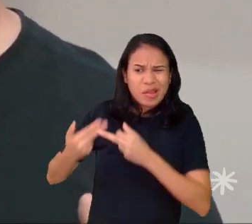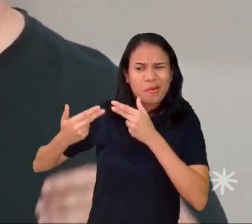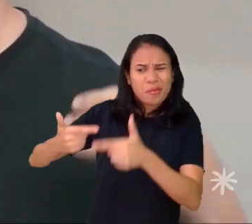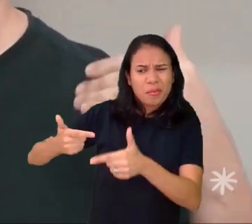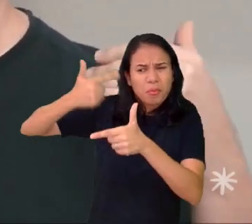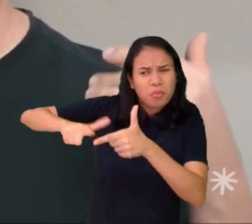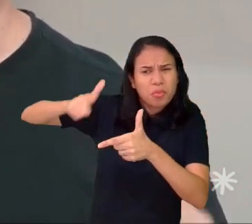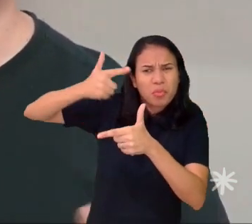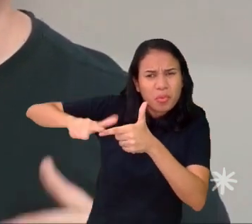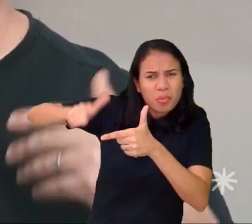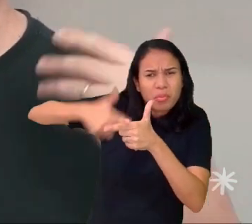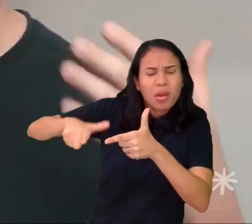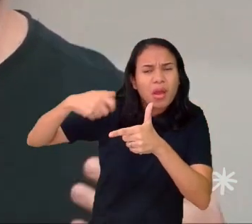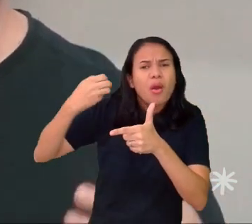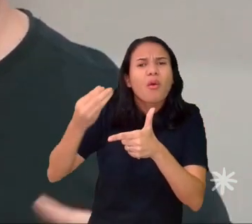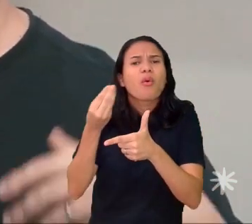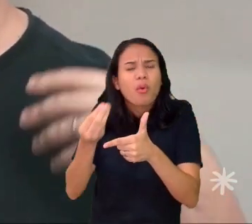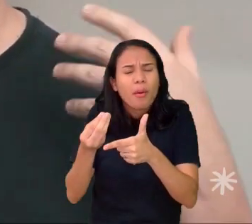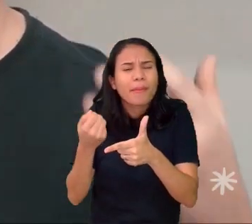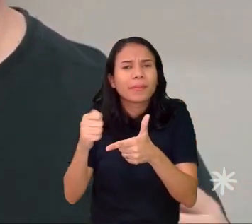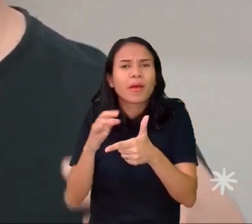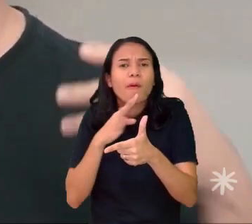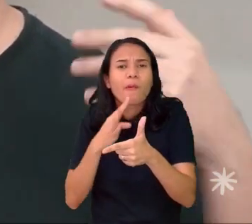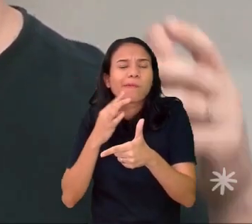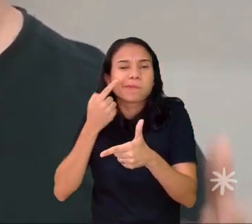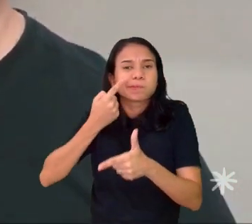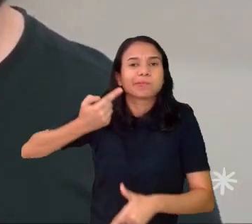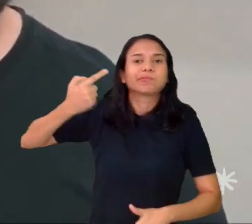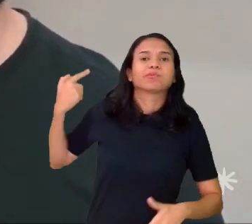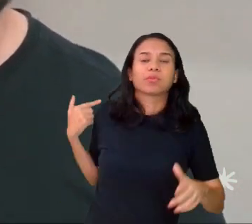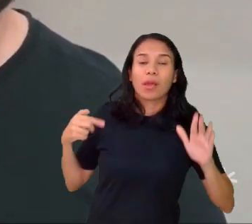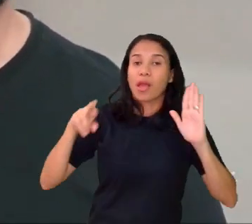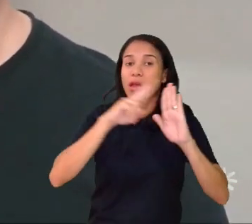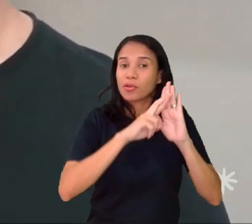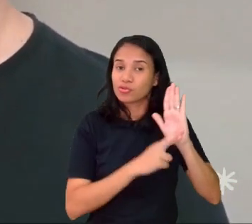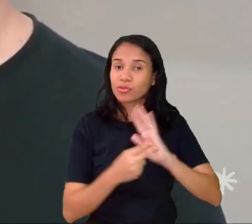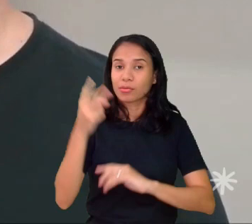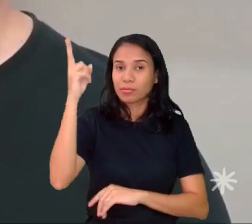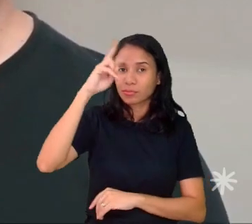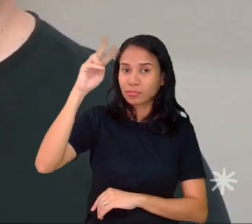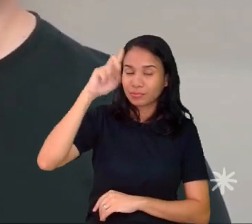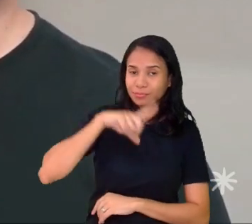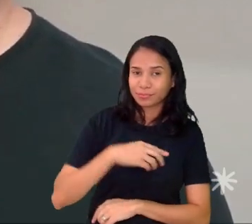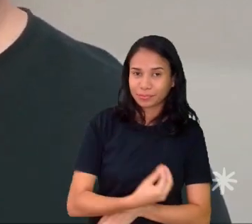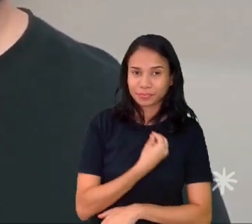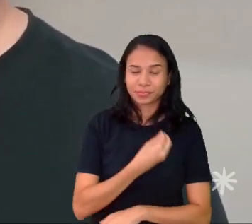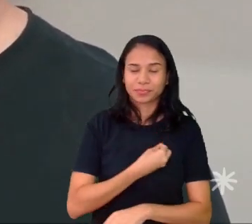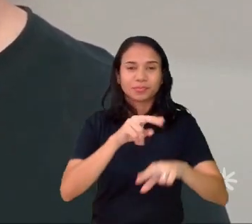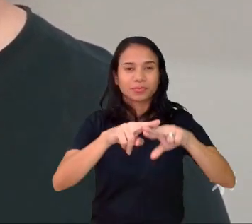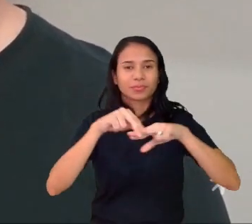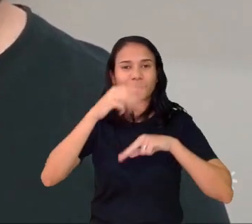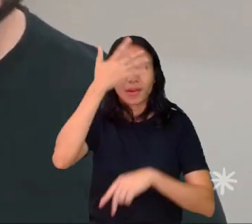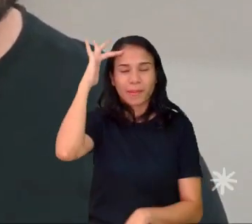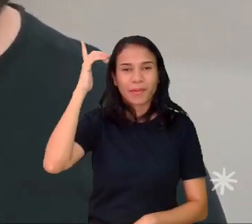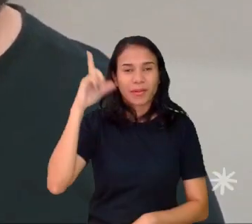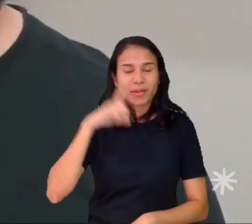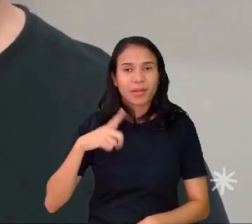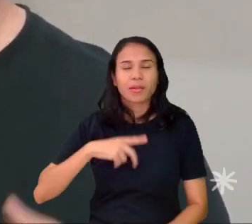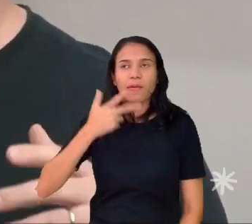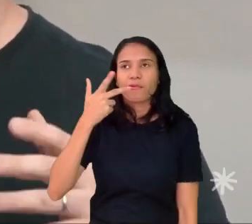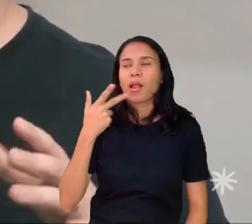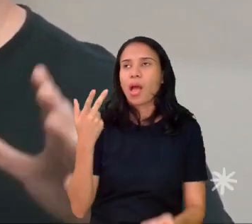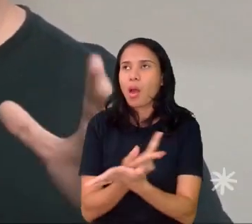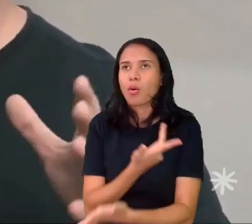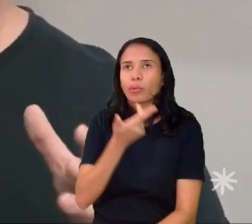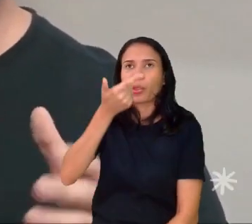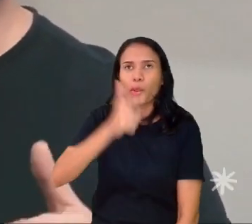problemas, a gente precisa saber registrar e lembrar do que foi feito. Por Por isso mesmo, quem conta com o erro repetido,